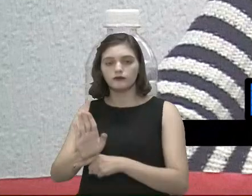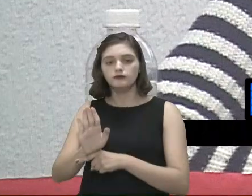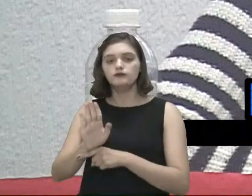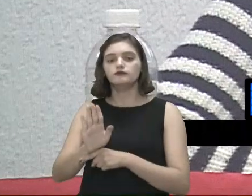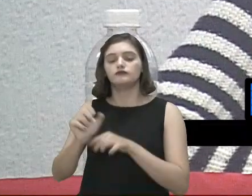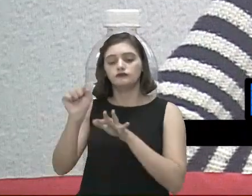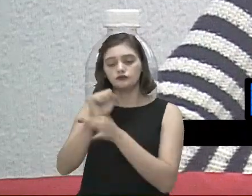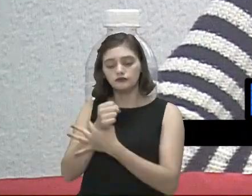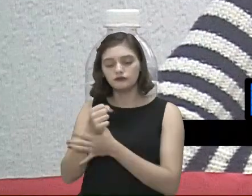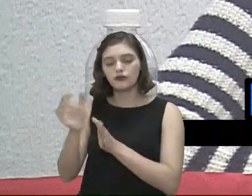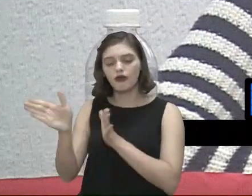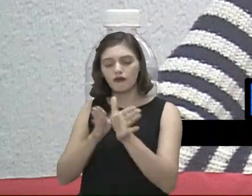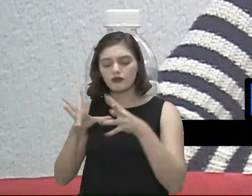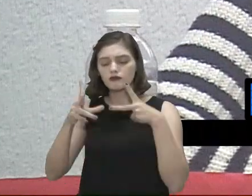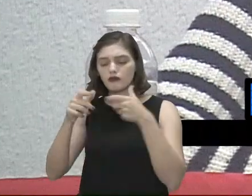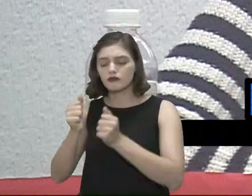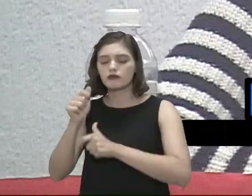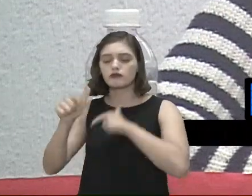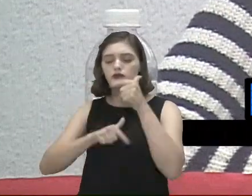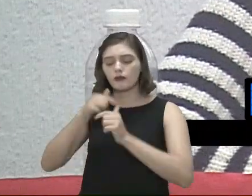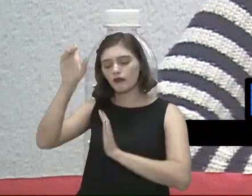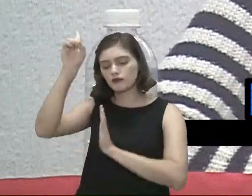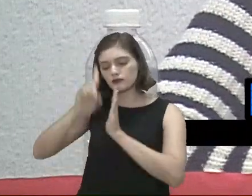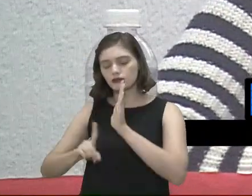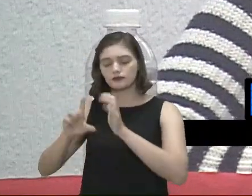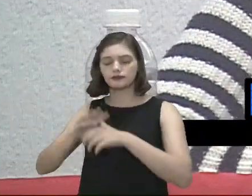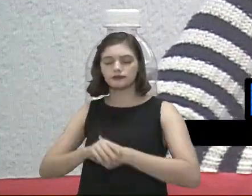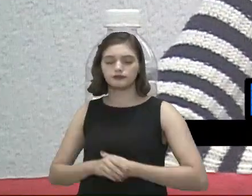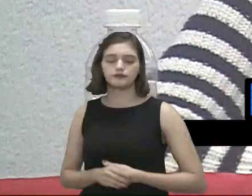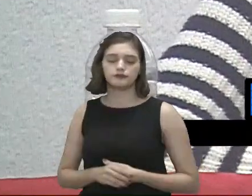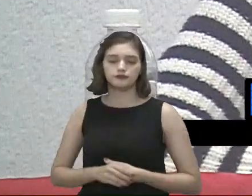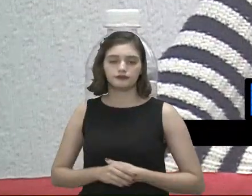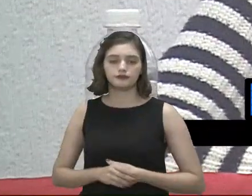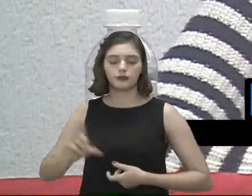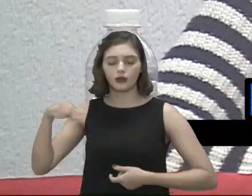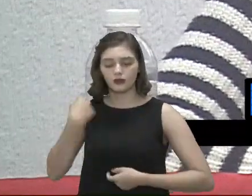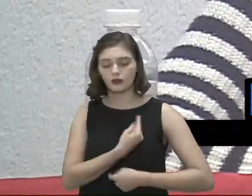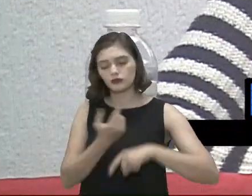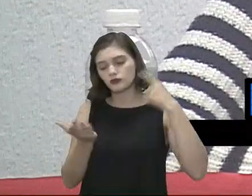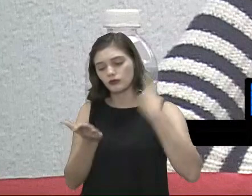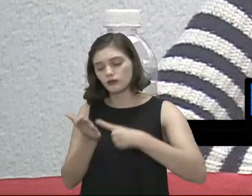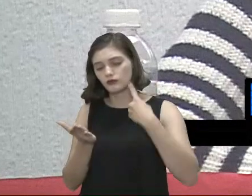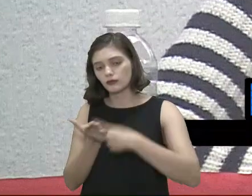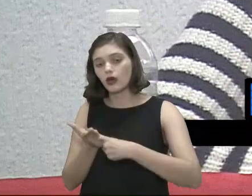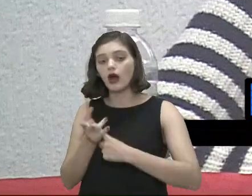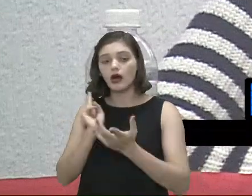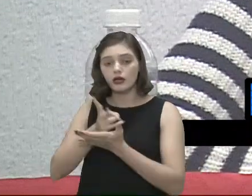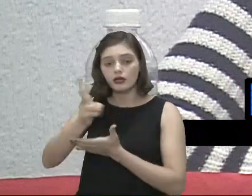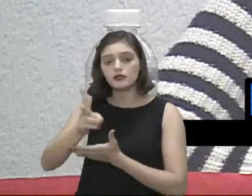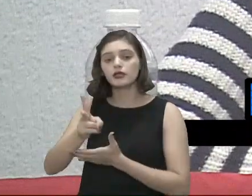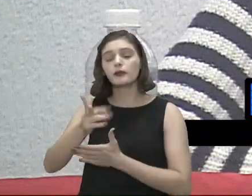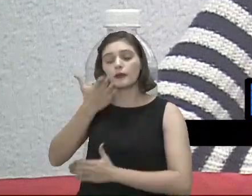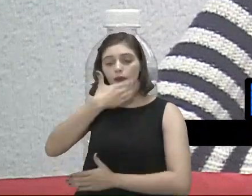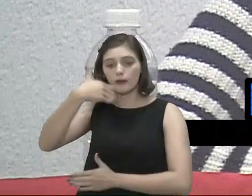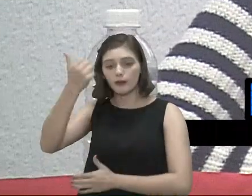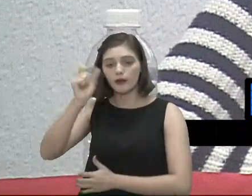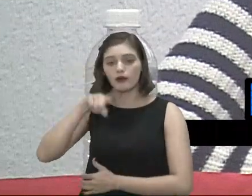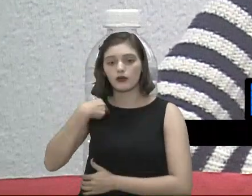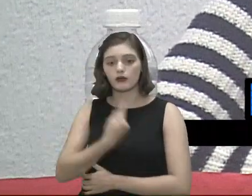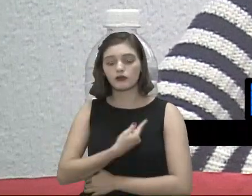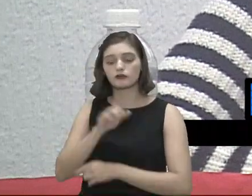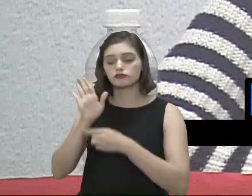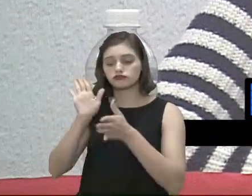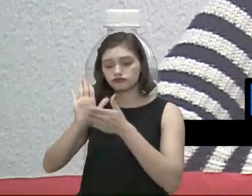garantia ao acesso aos serviços e aos direitos. Então, o nosso compromisso será sempre por aprimorar a nossa